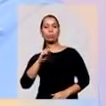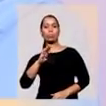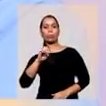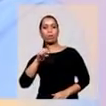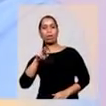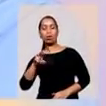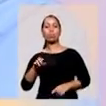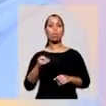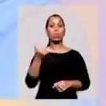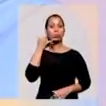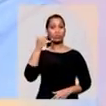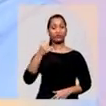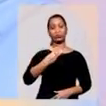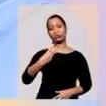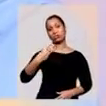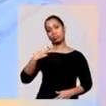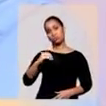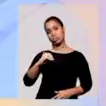marcos@consultrend.com.br ou pelo fone